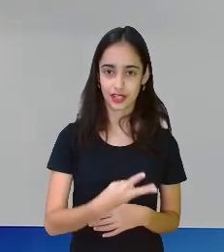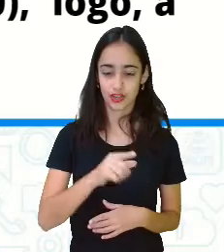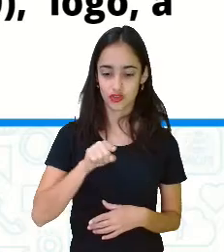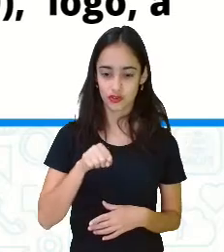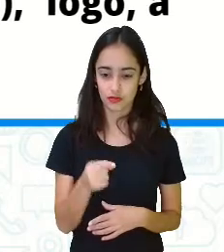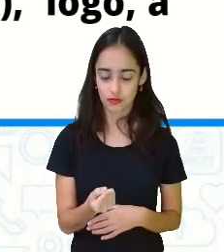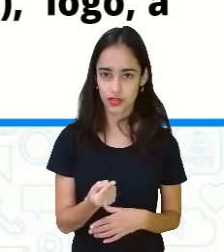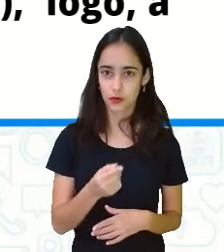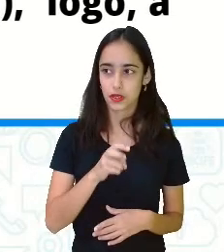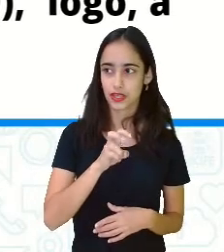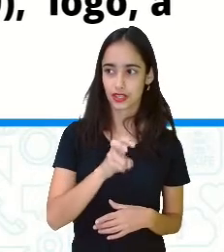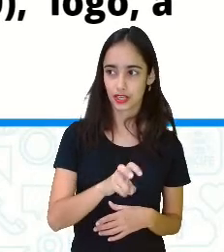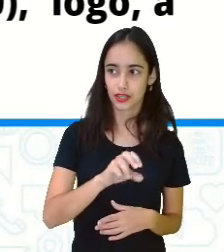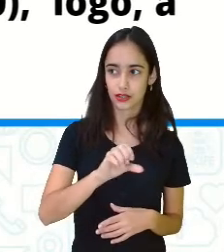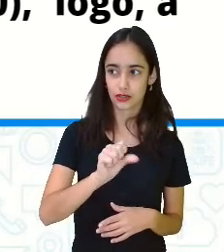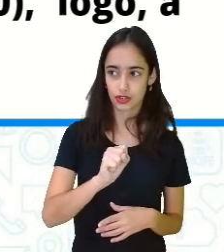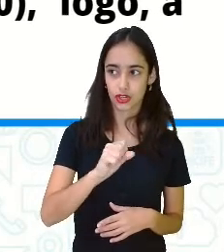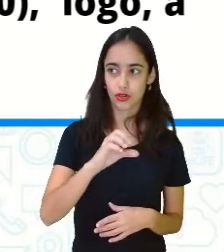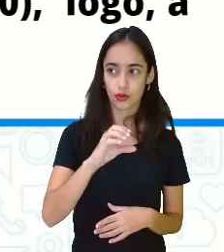produz